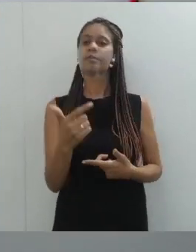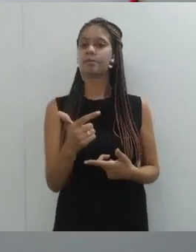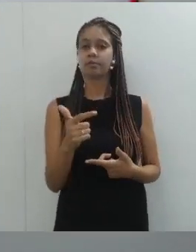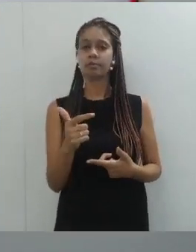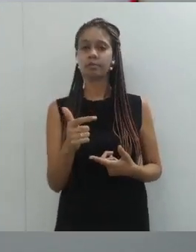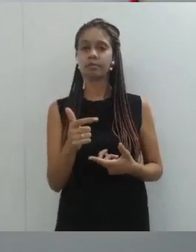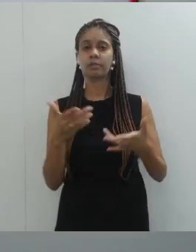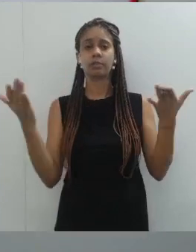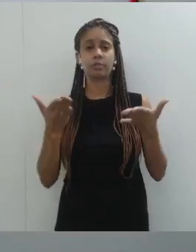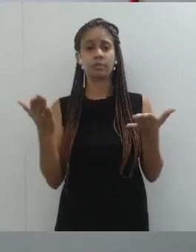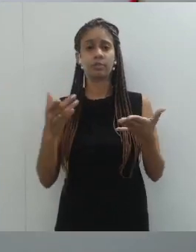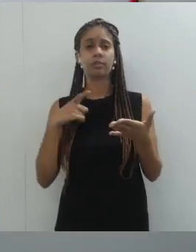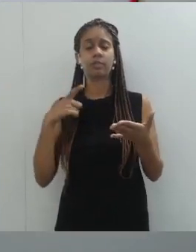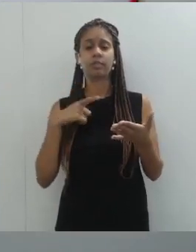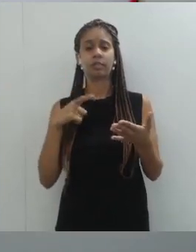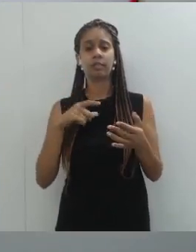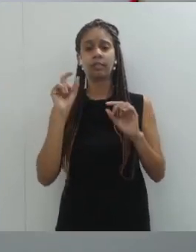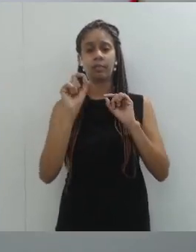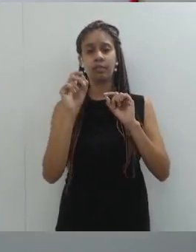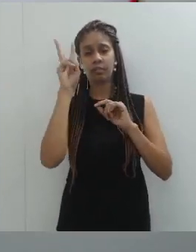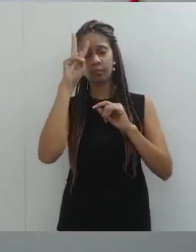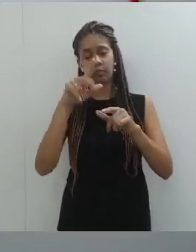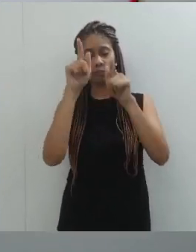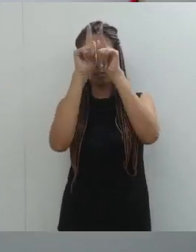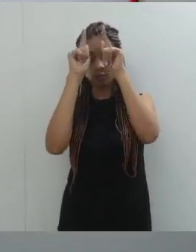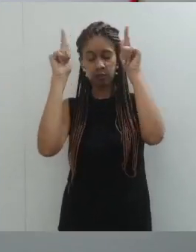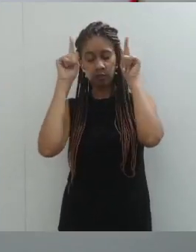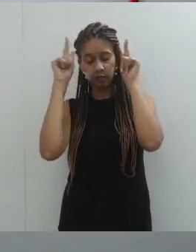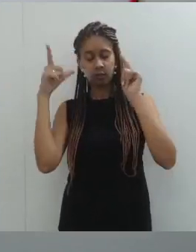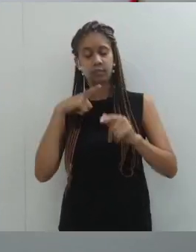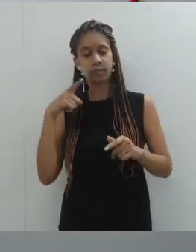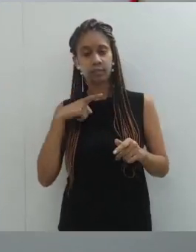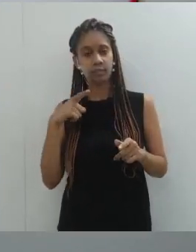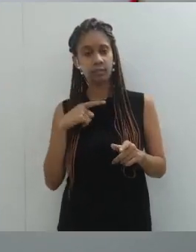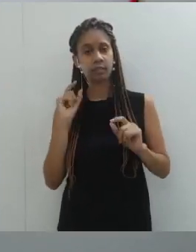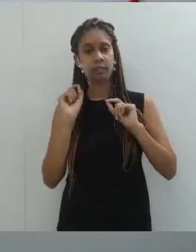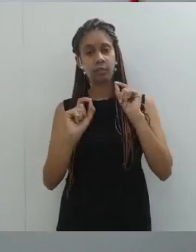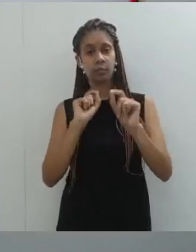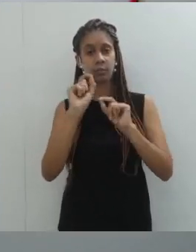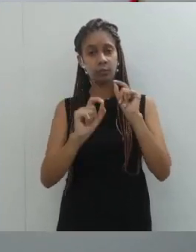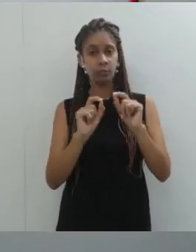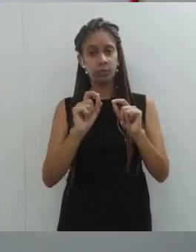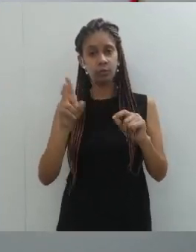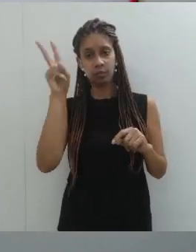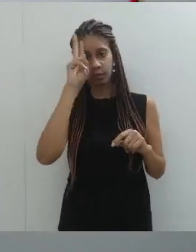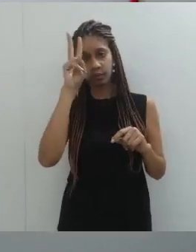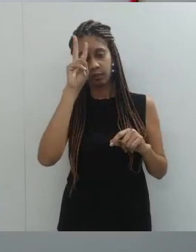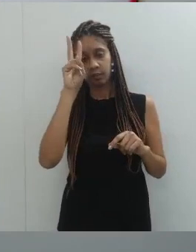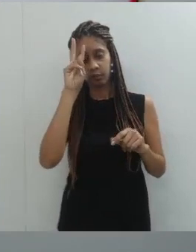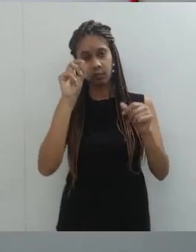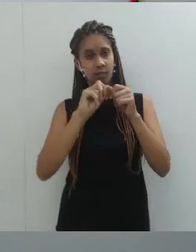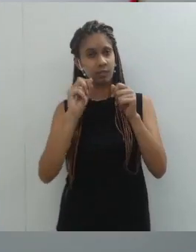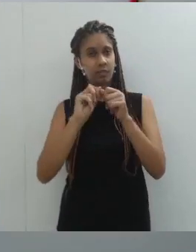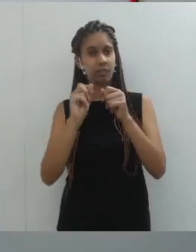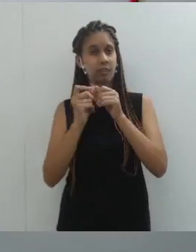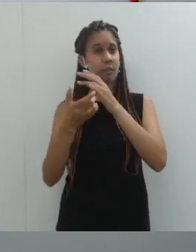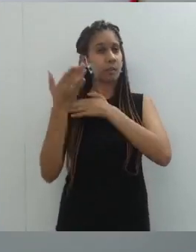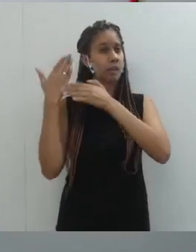viu que tem origem na Grécia Antiga, pela primeira vez, foi feita há pouco mais